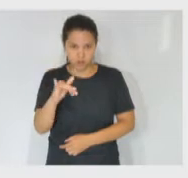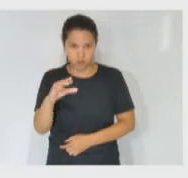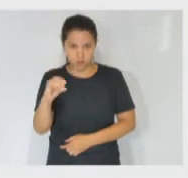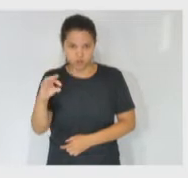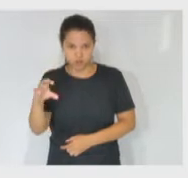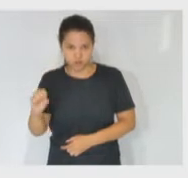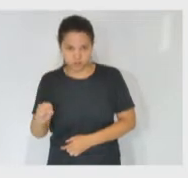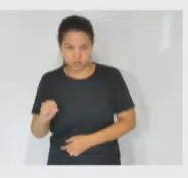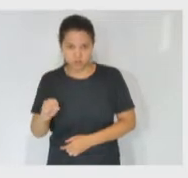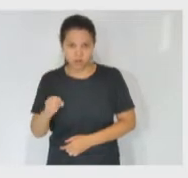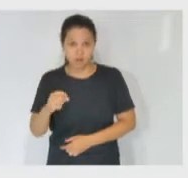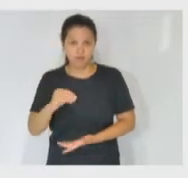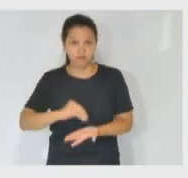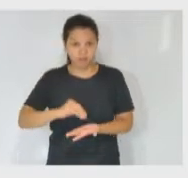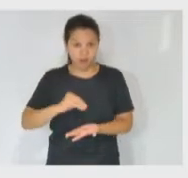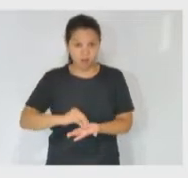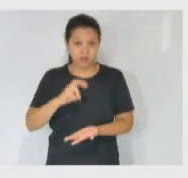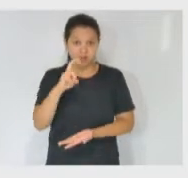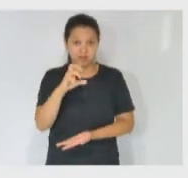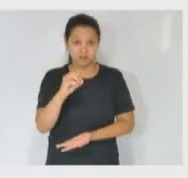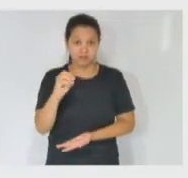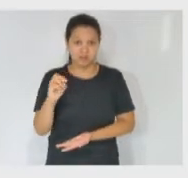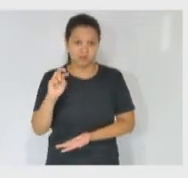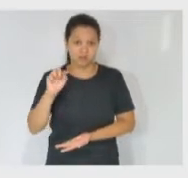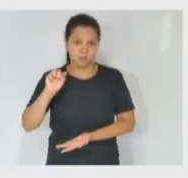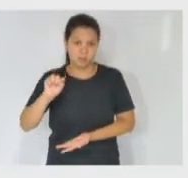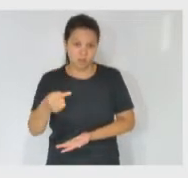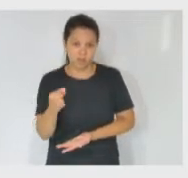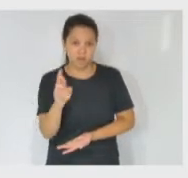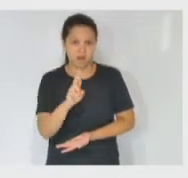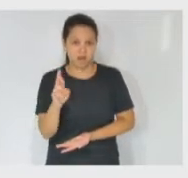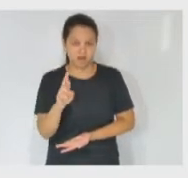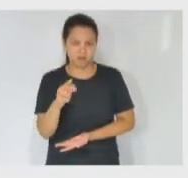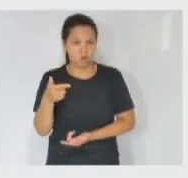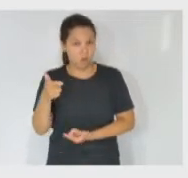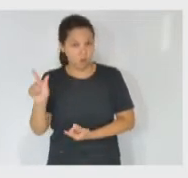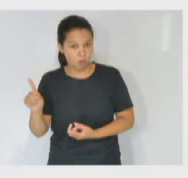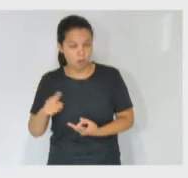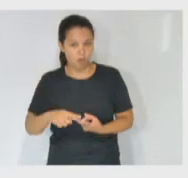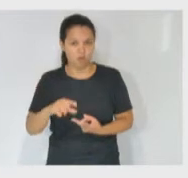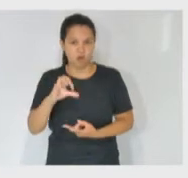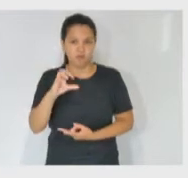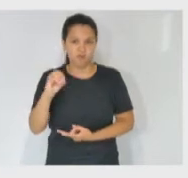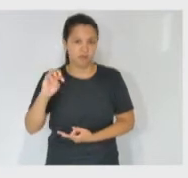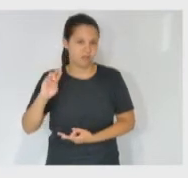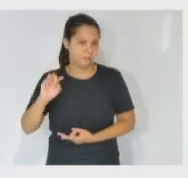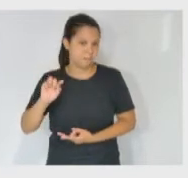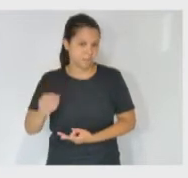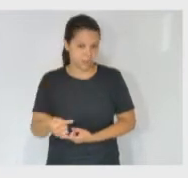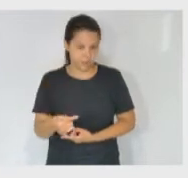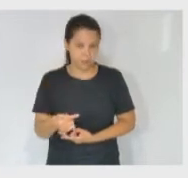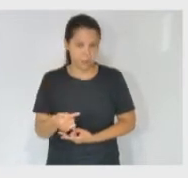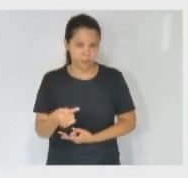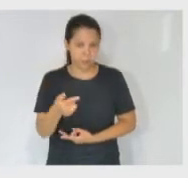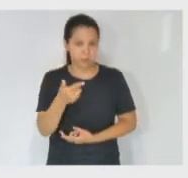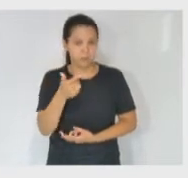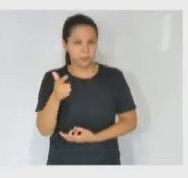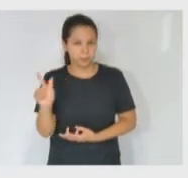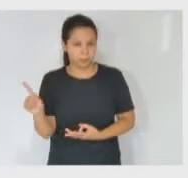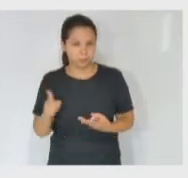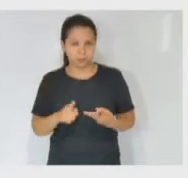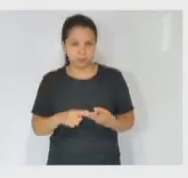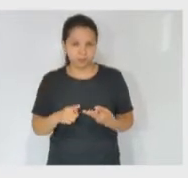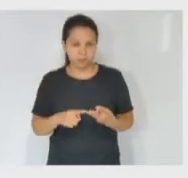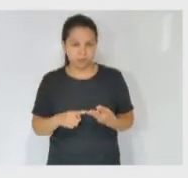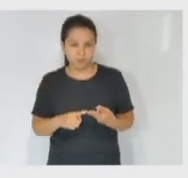mil reais. O Hospital de Luiz Alves, mais de 90 mil. O Hospital Nossa Senhora do